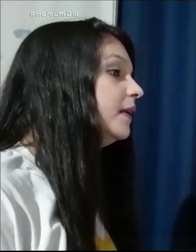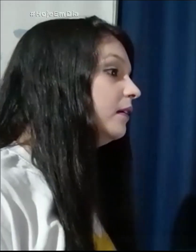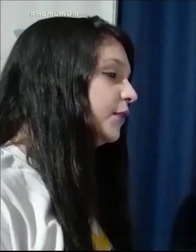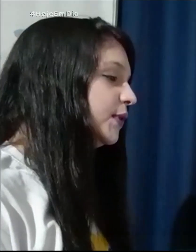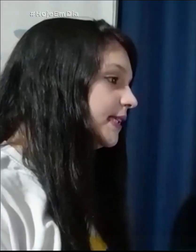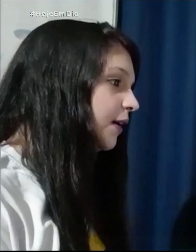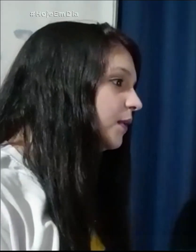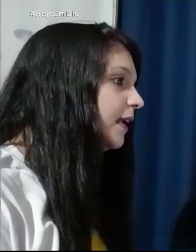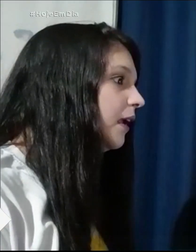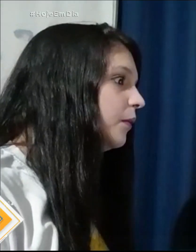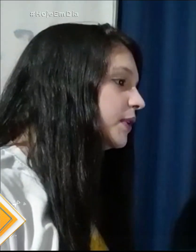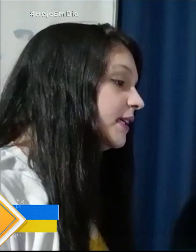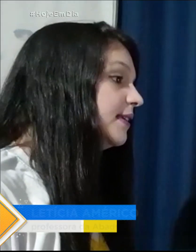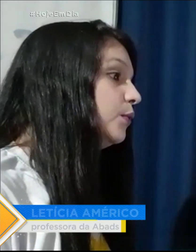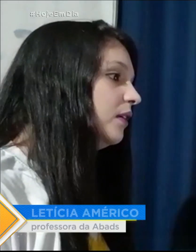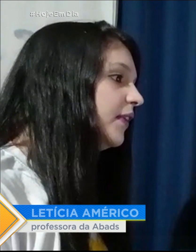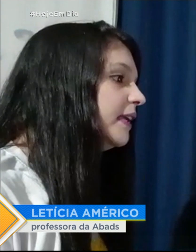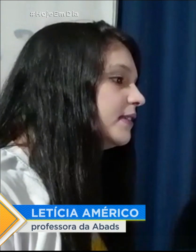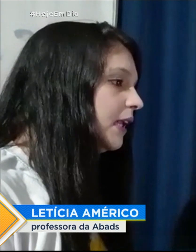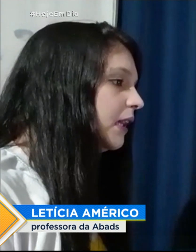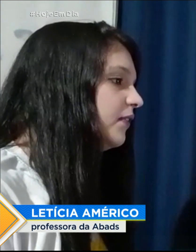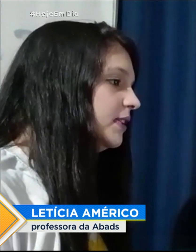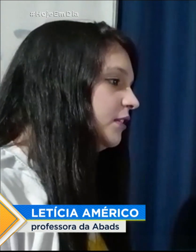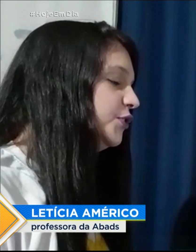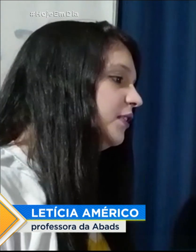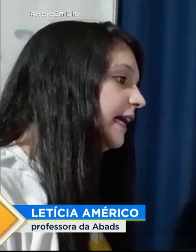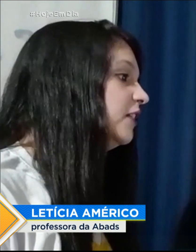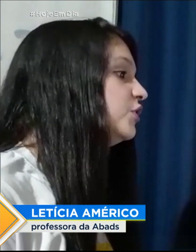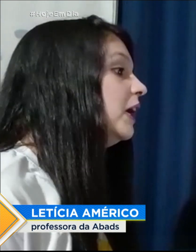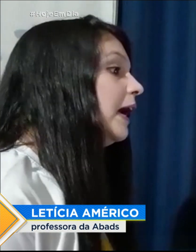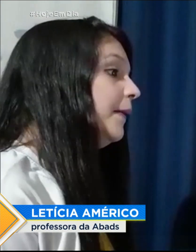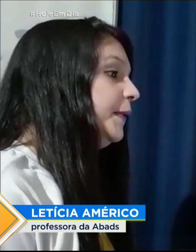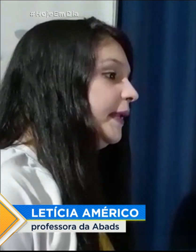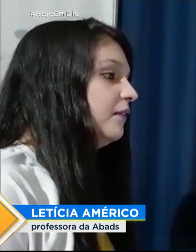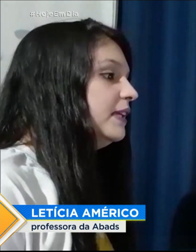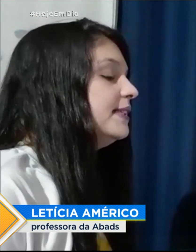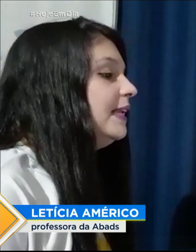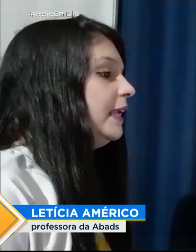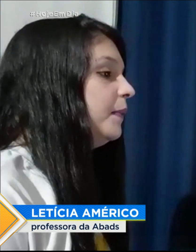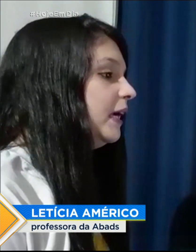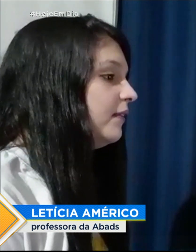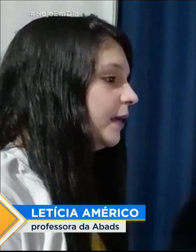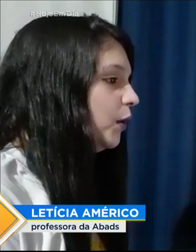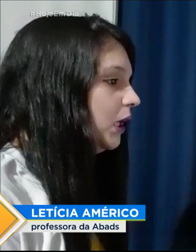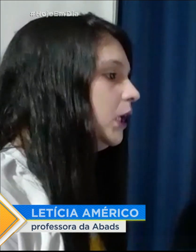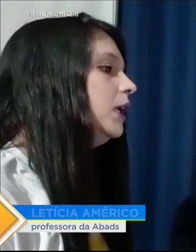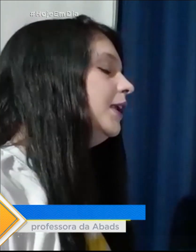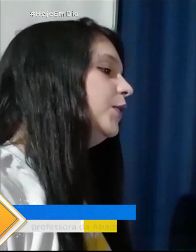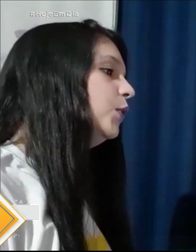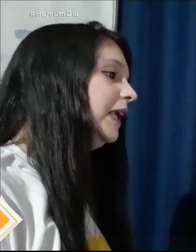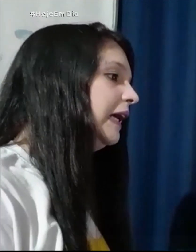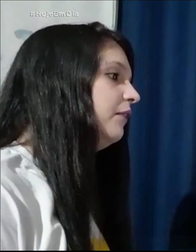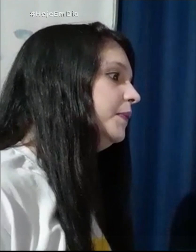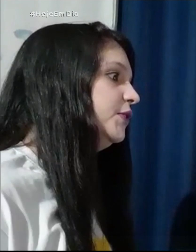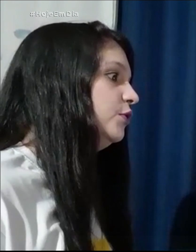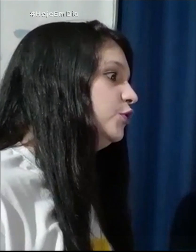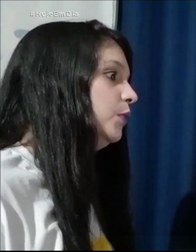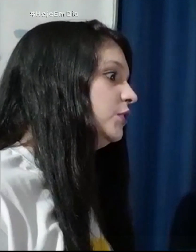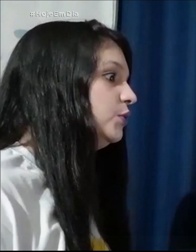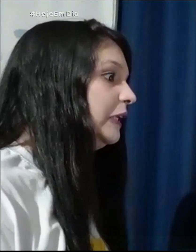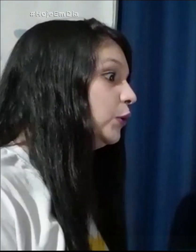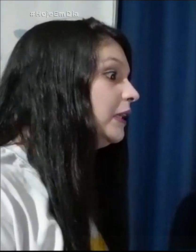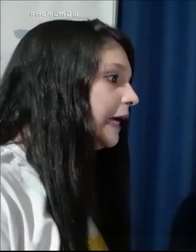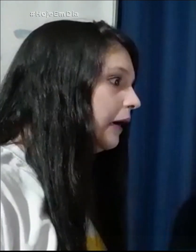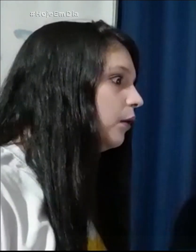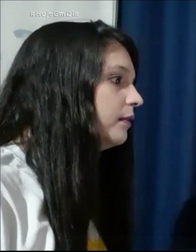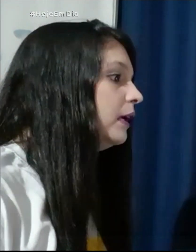para perceber a evolução dele por ser a segunda vez que ele está fazendo atividade. A primeira vez ele nem pegava na bolinha, ele não olhava, ele precisou de